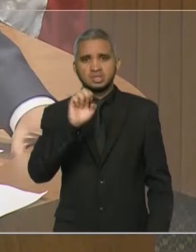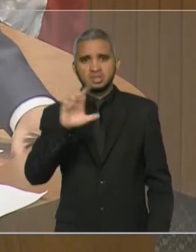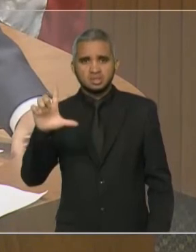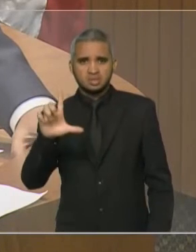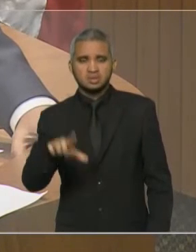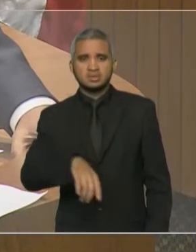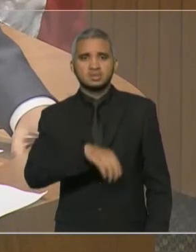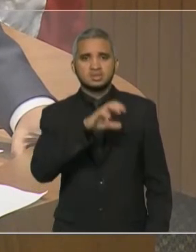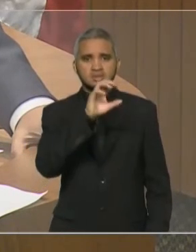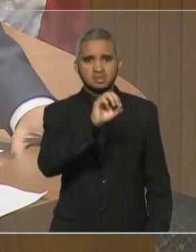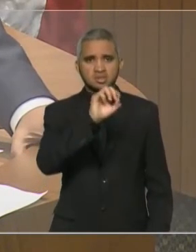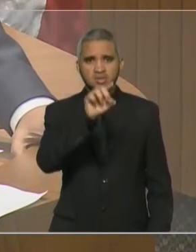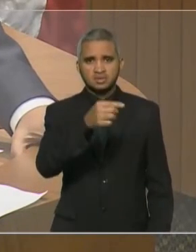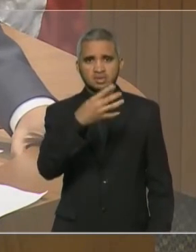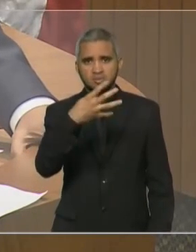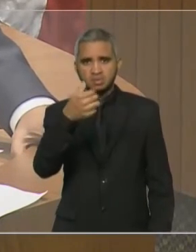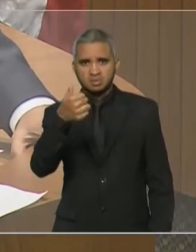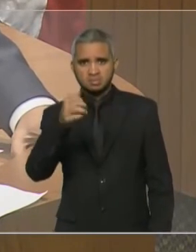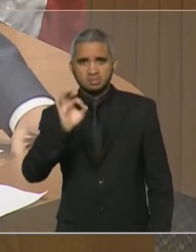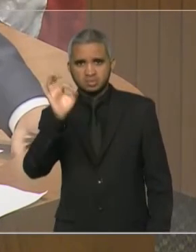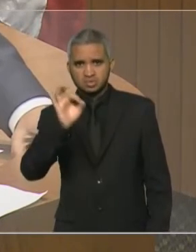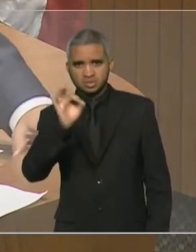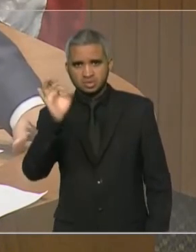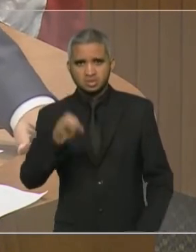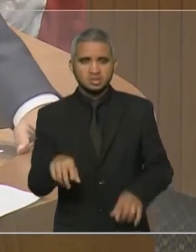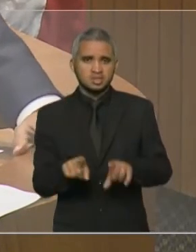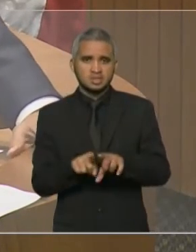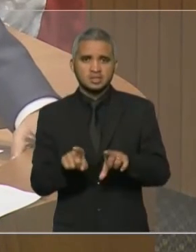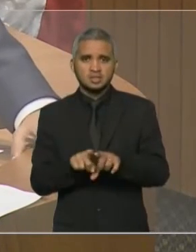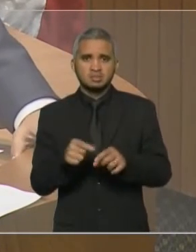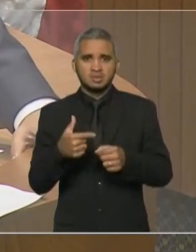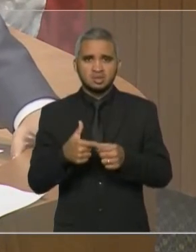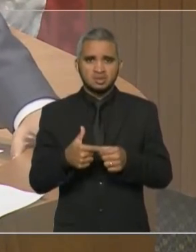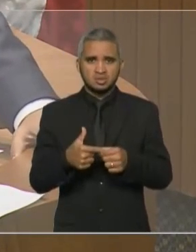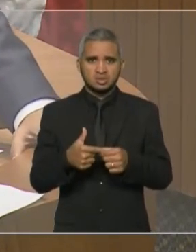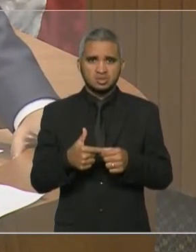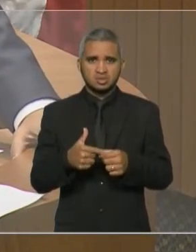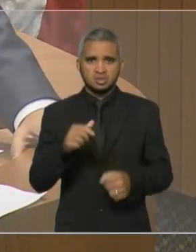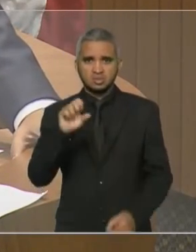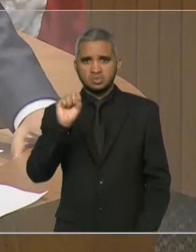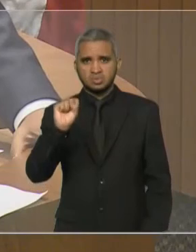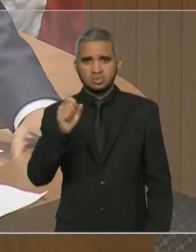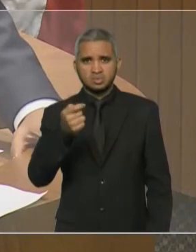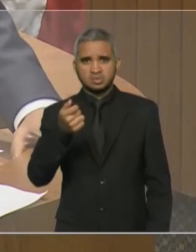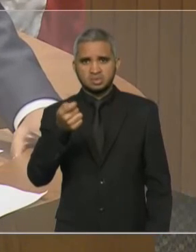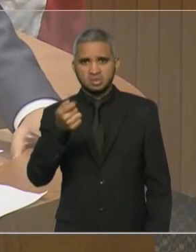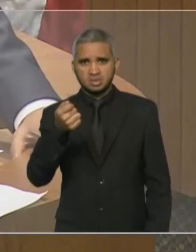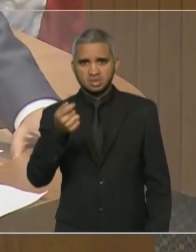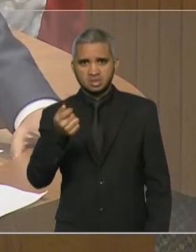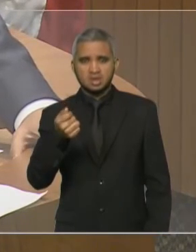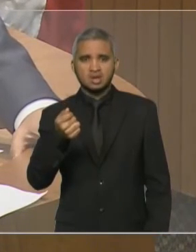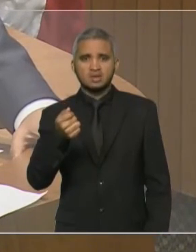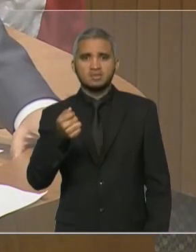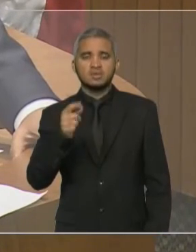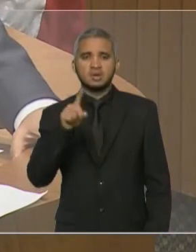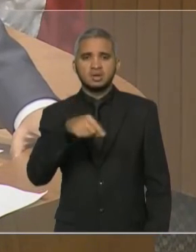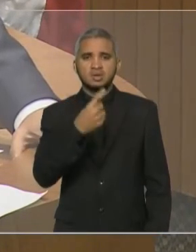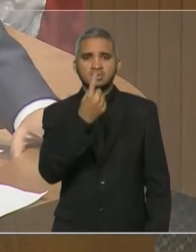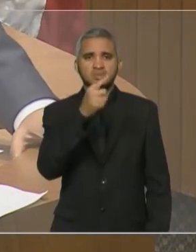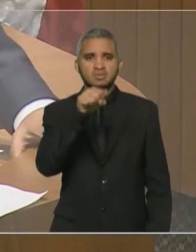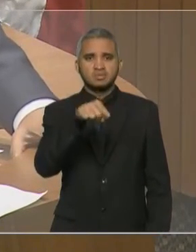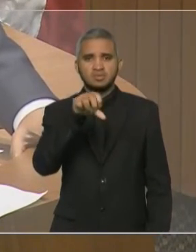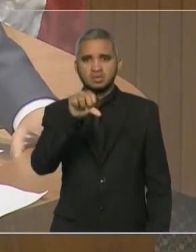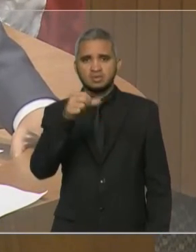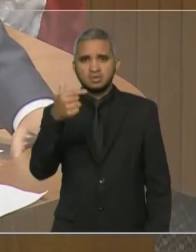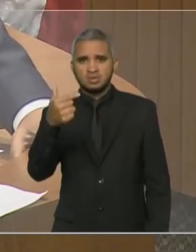0,41%, como de 8 centavos em média na gasolina, que é um ajuste de 1,92% ao